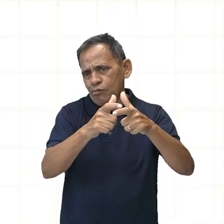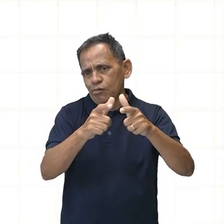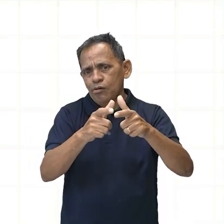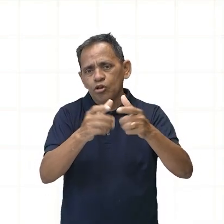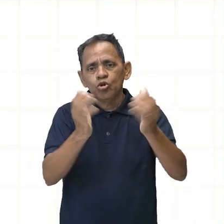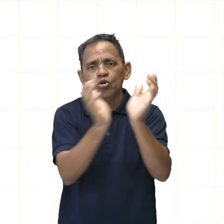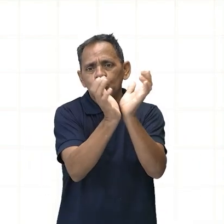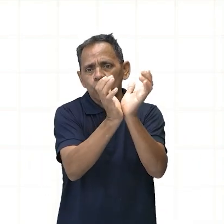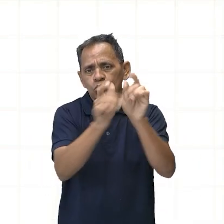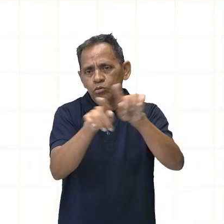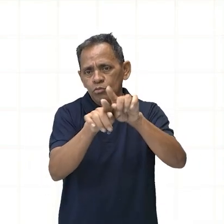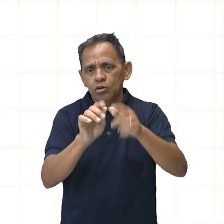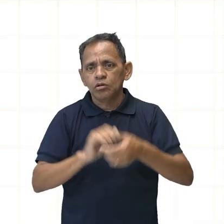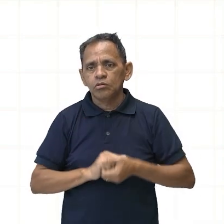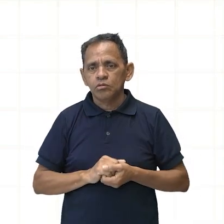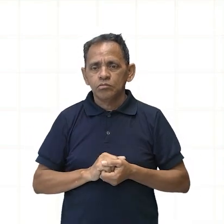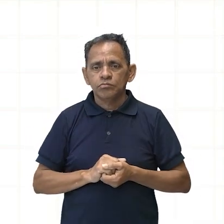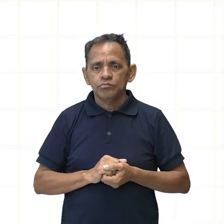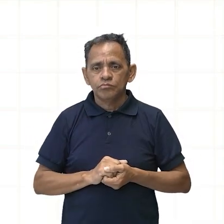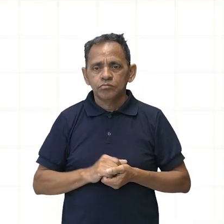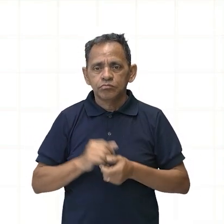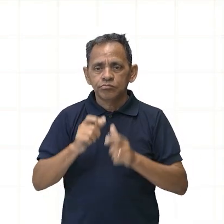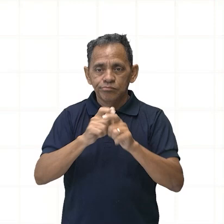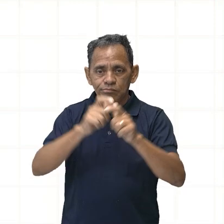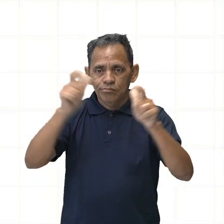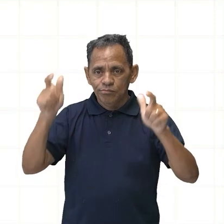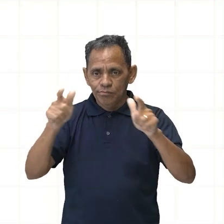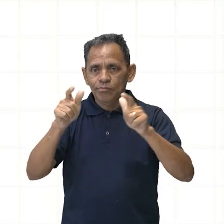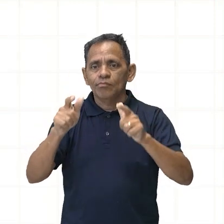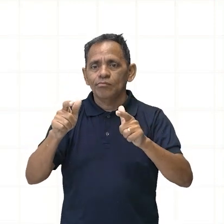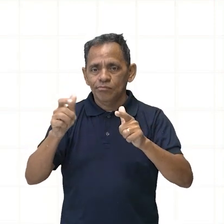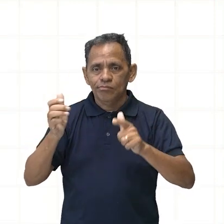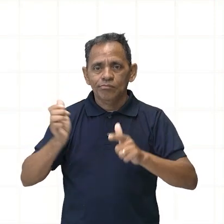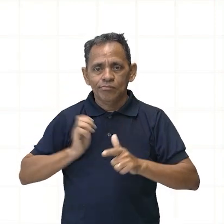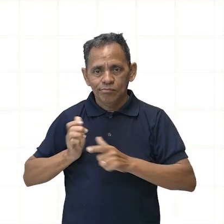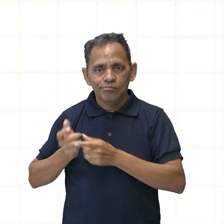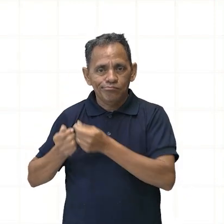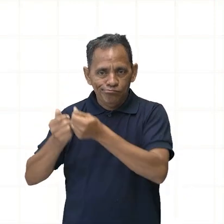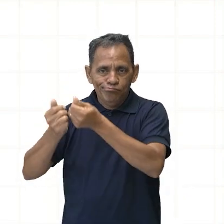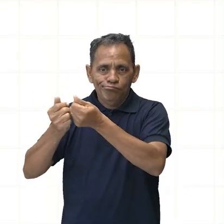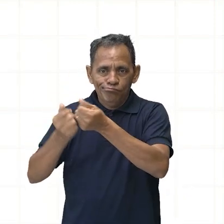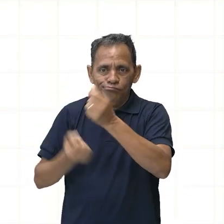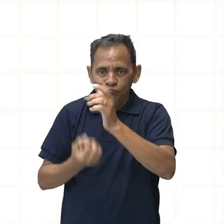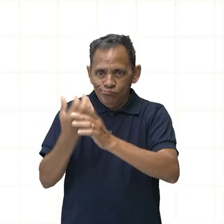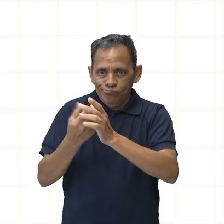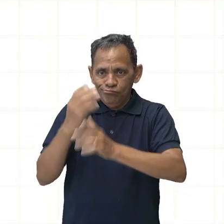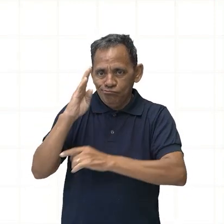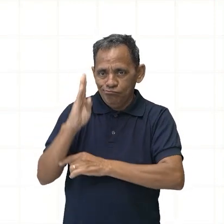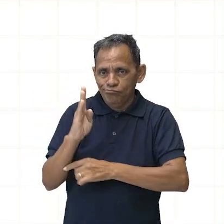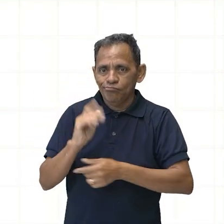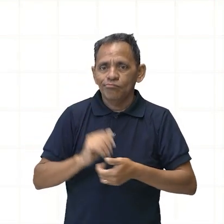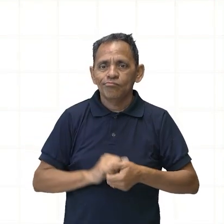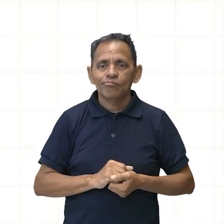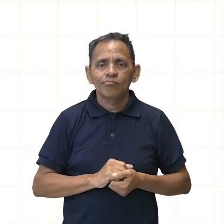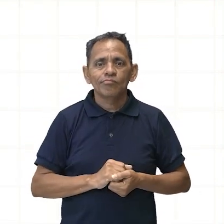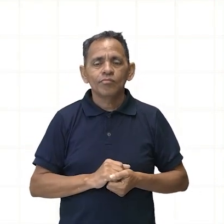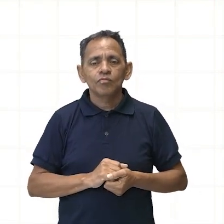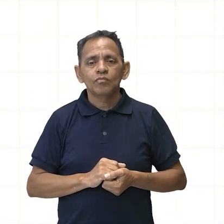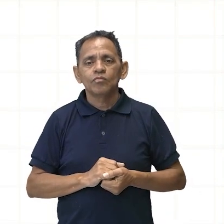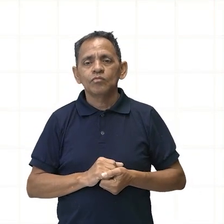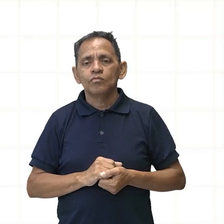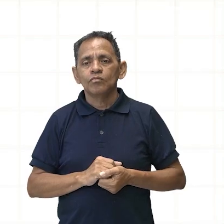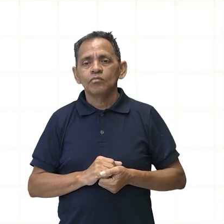né, concentrando a maior parte da riqueza gerada aqui no nosso território, certo?